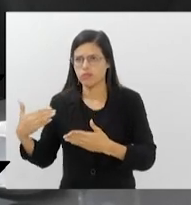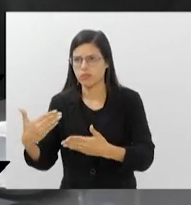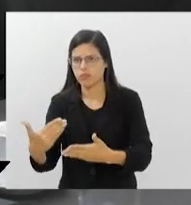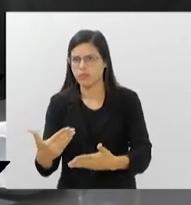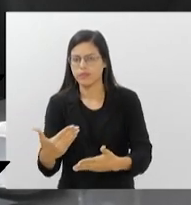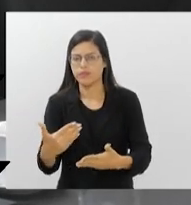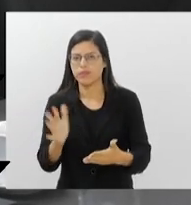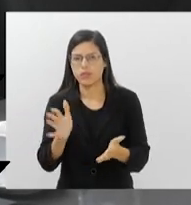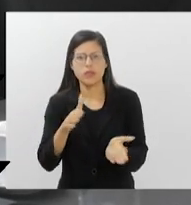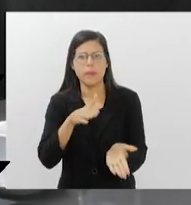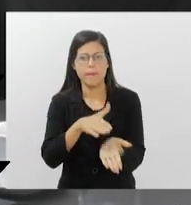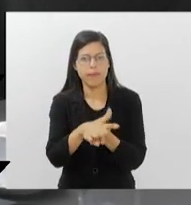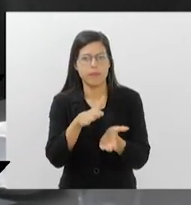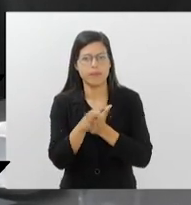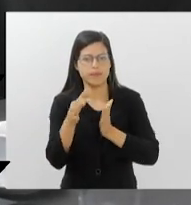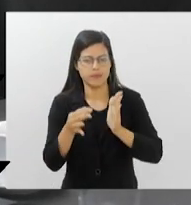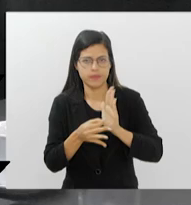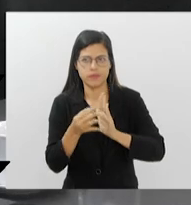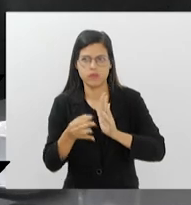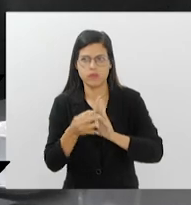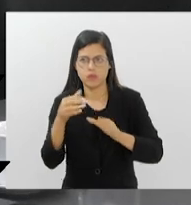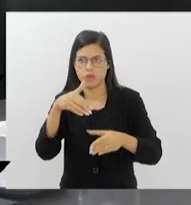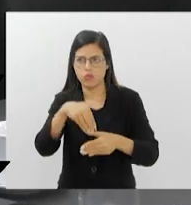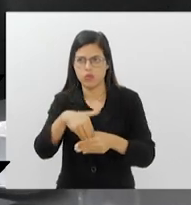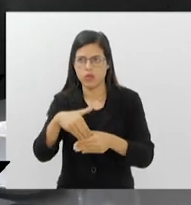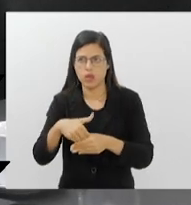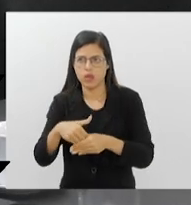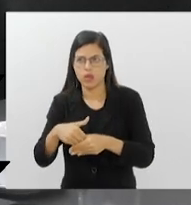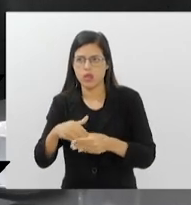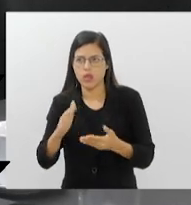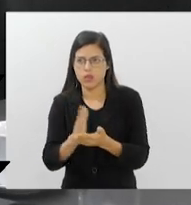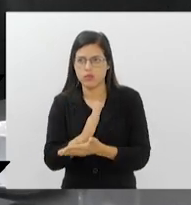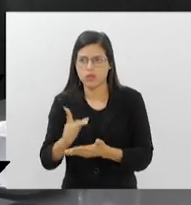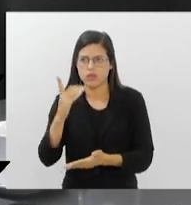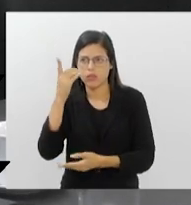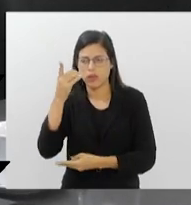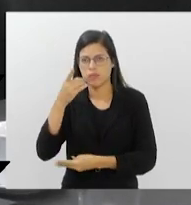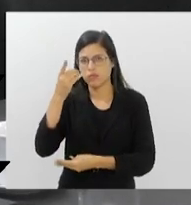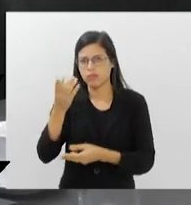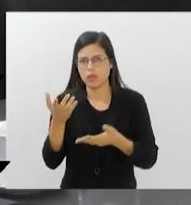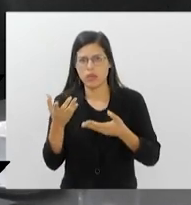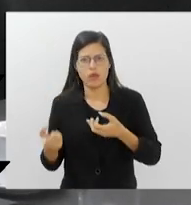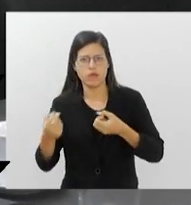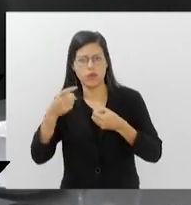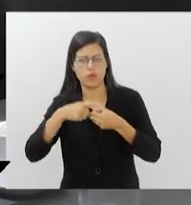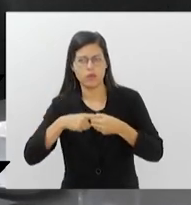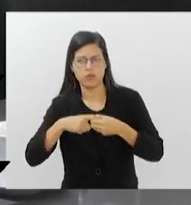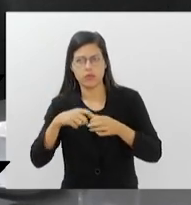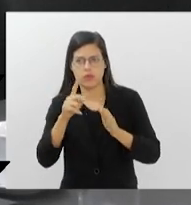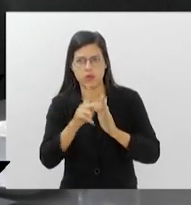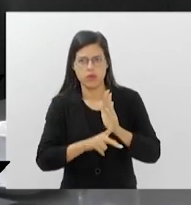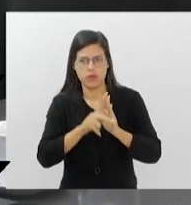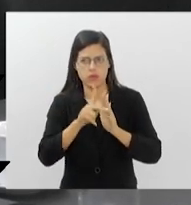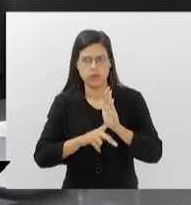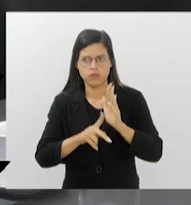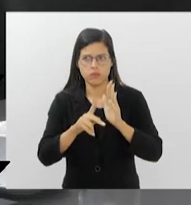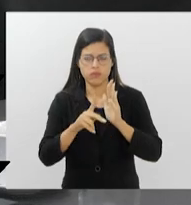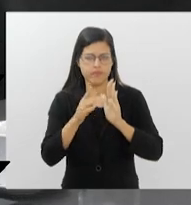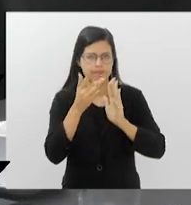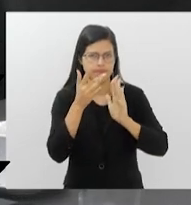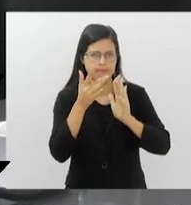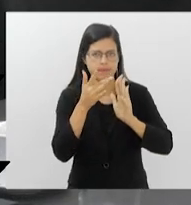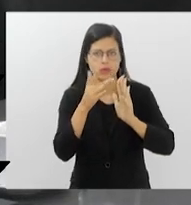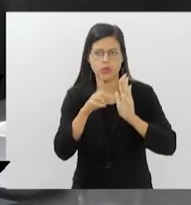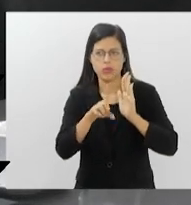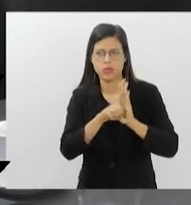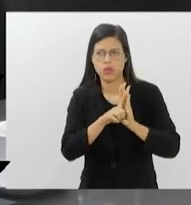parecer e já foi votado às vezes um deputado quer voltar naquele projeto da pauta e não foi uma ou duas vezes que a gente falou ó ISS aí já